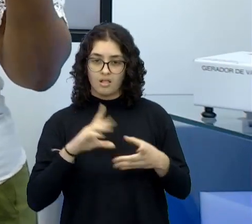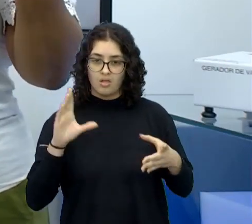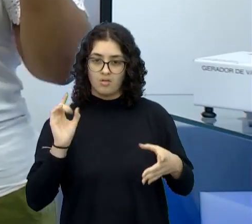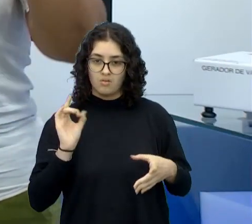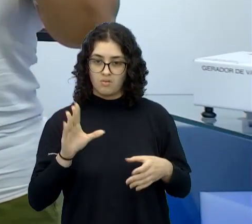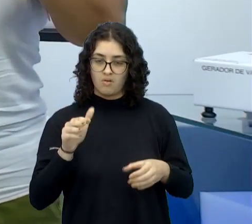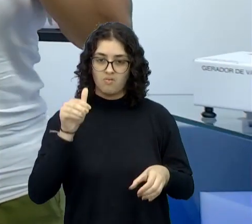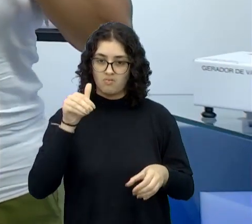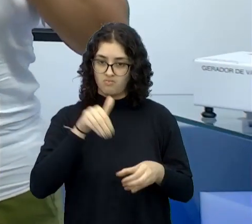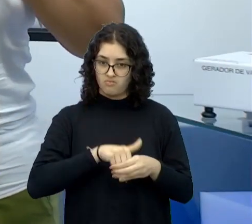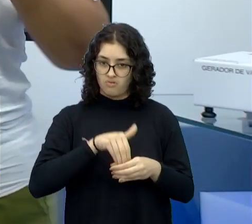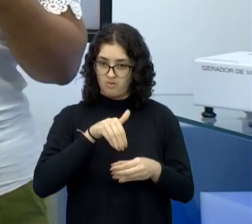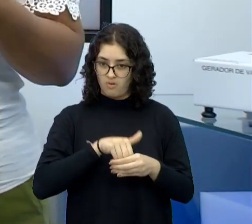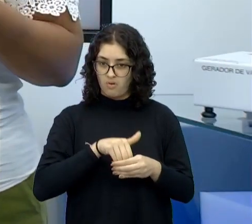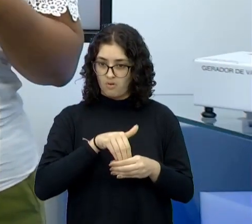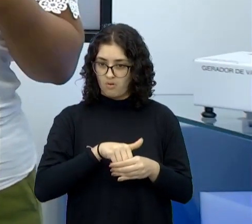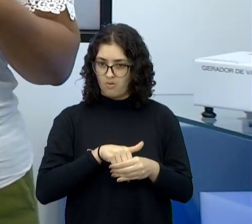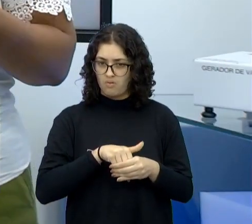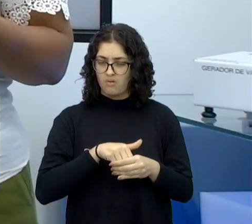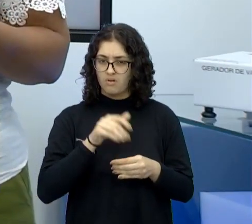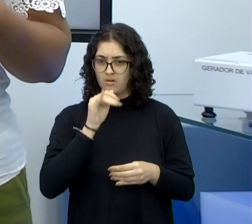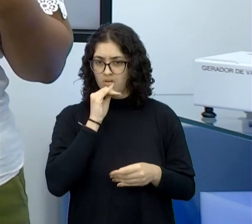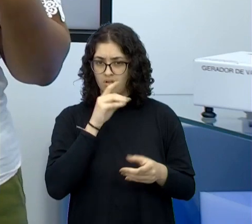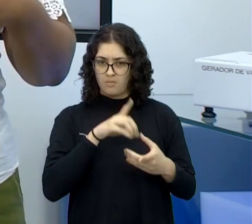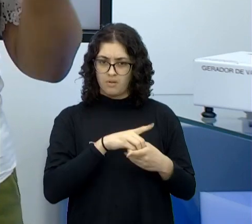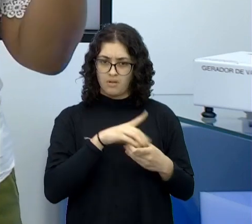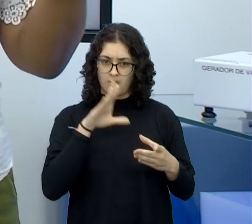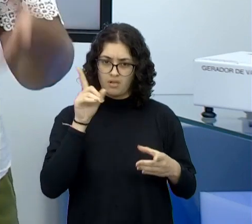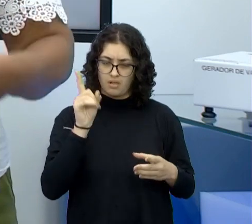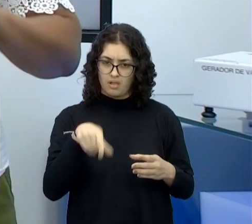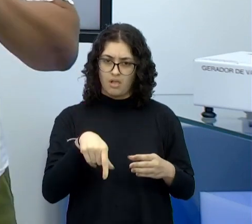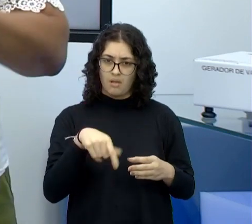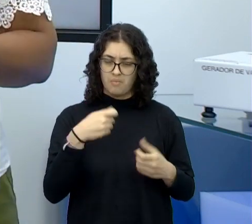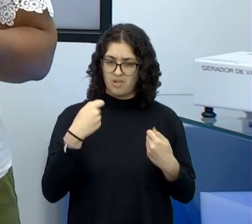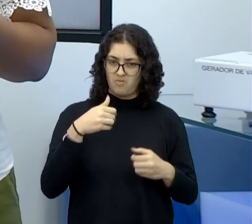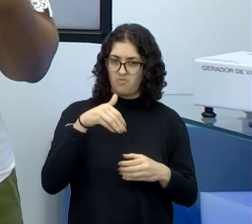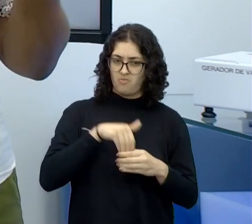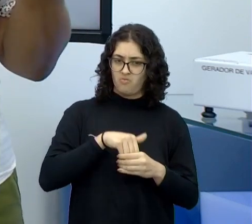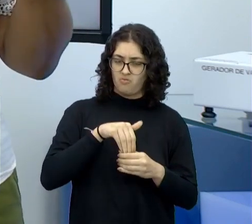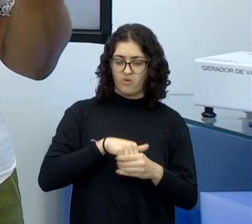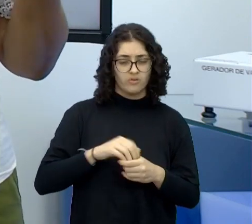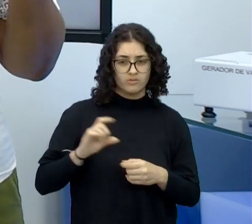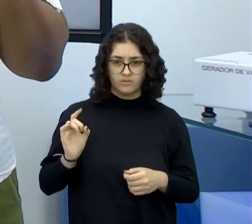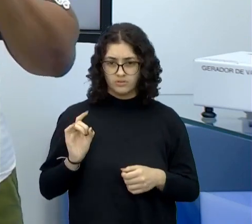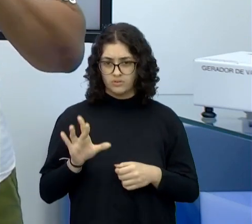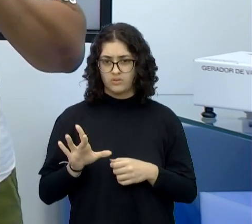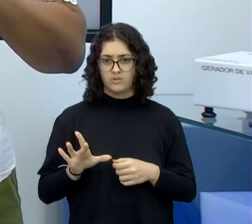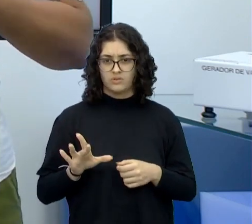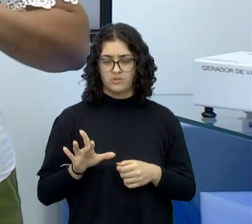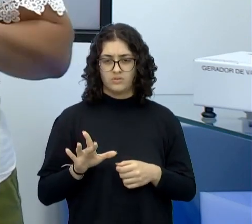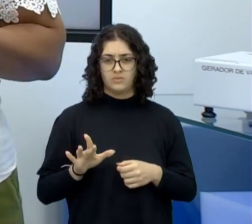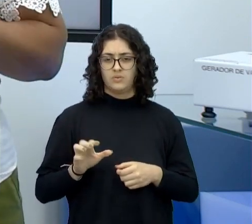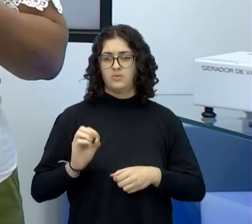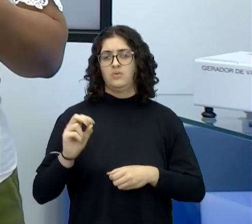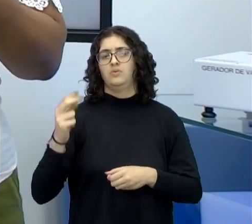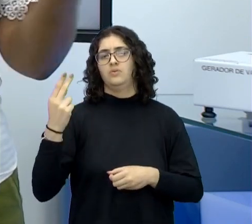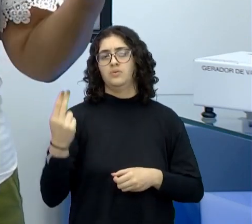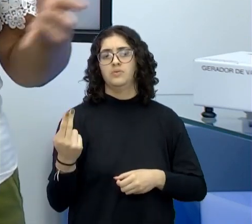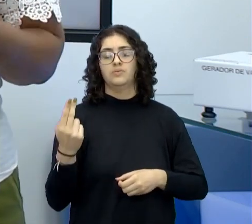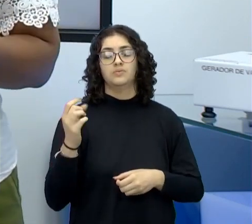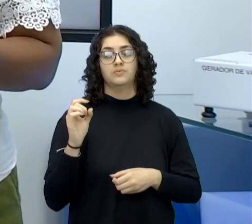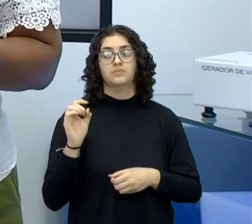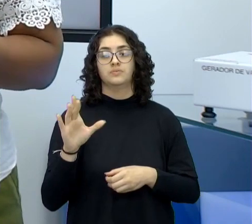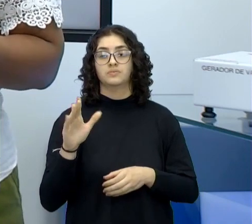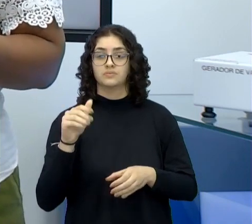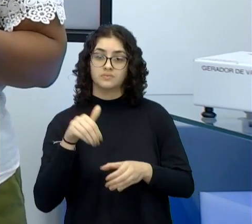meio do voto? Então tem essas questões. Será que democracia, para haver democracia, precisa somente ou só é feita por conta ou por